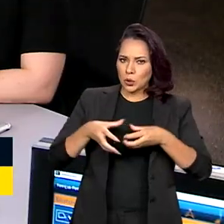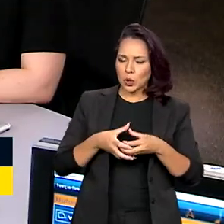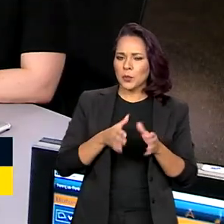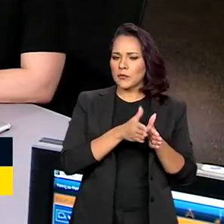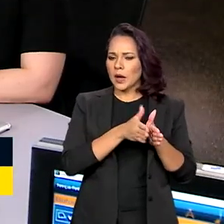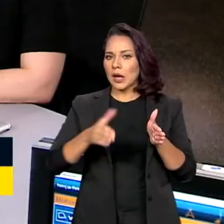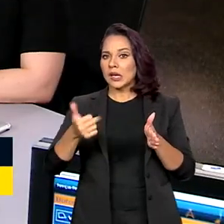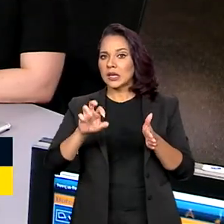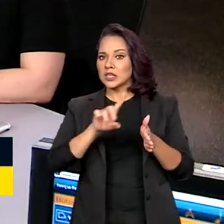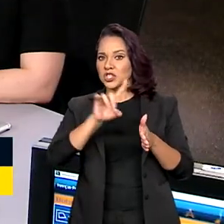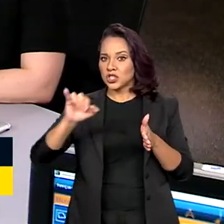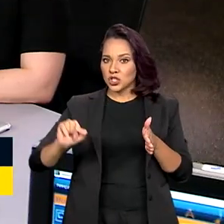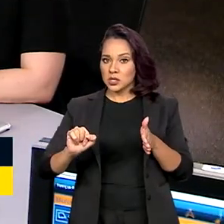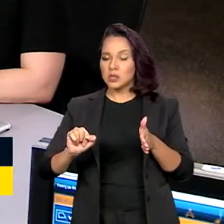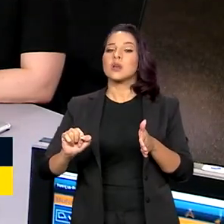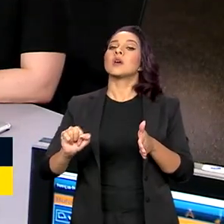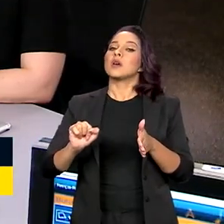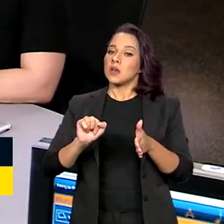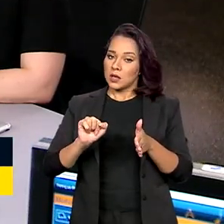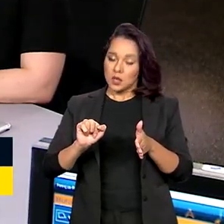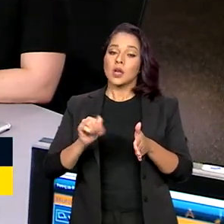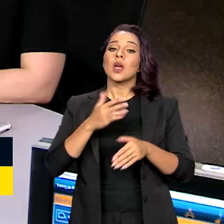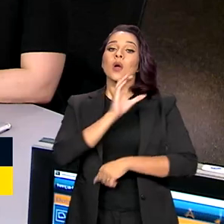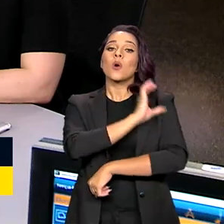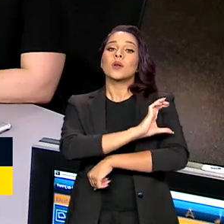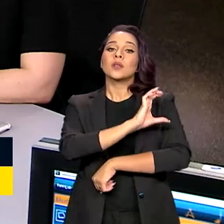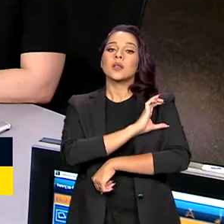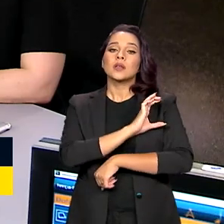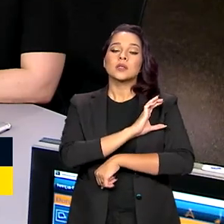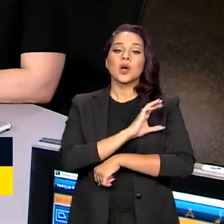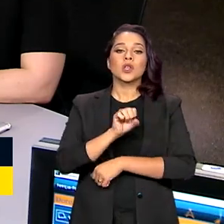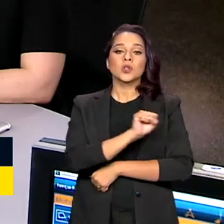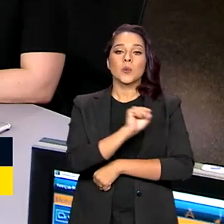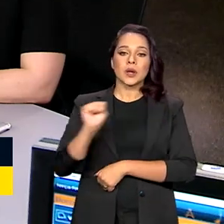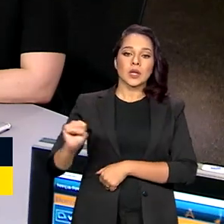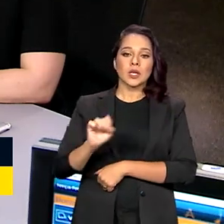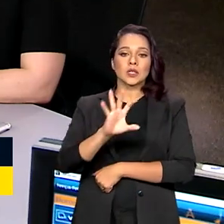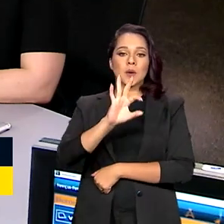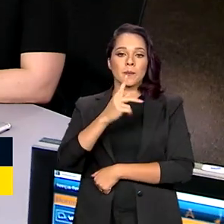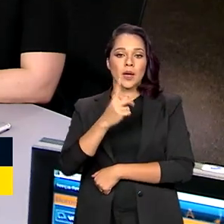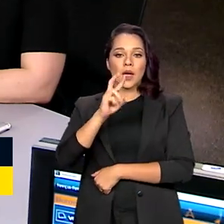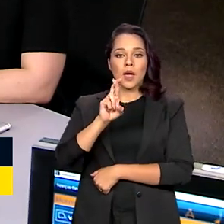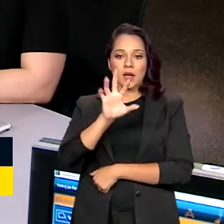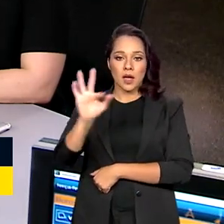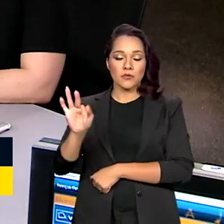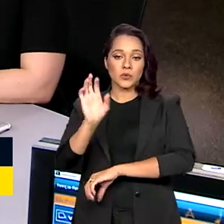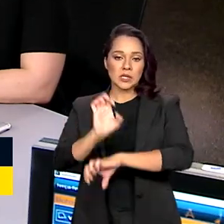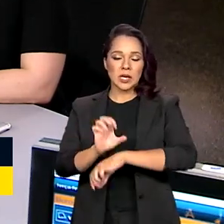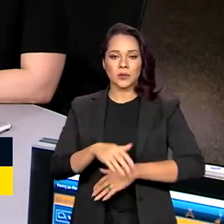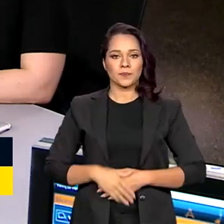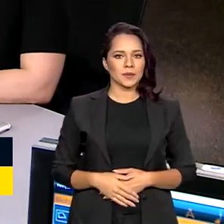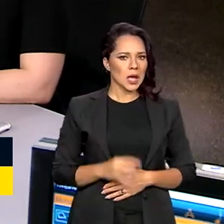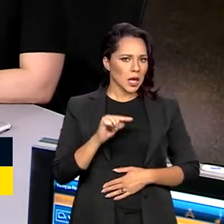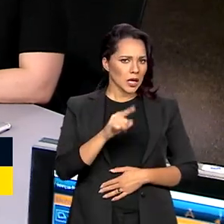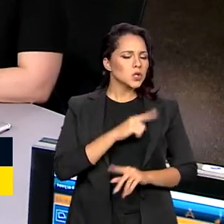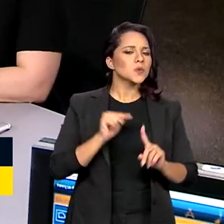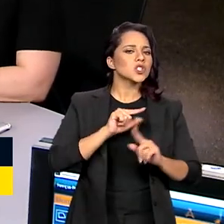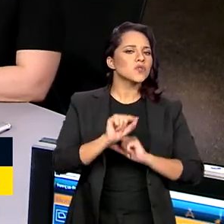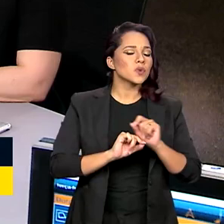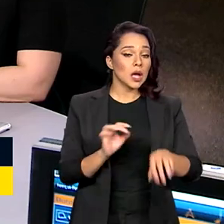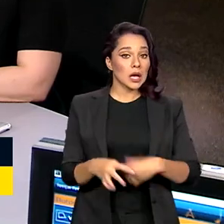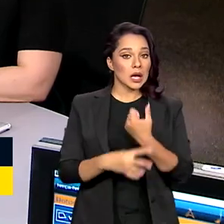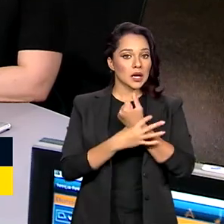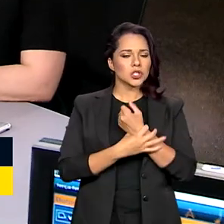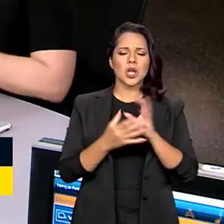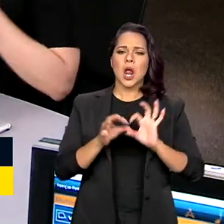durar 15 dias e vai ocorrer sob a coordenação da Superintendência da Polícia Rodoviária Federal no estado. A medida tem como objetivo